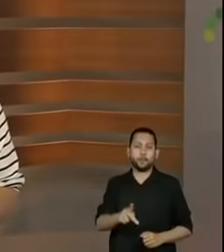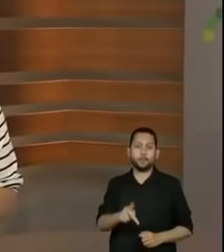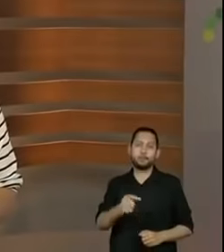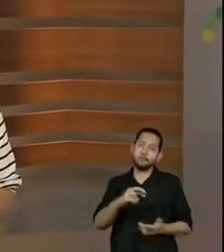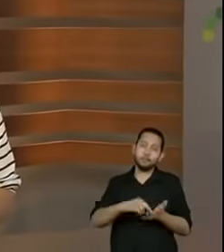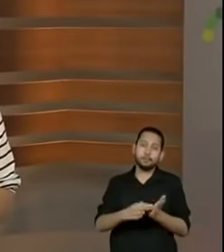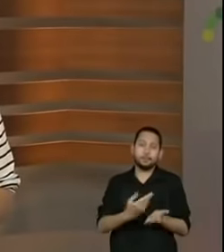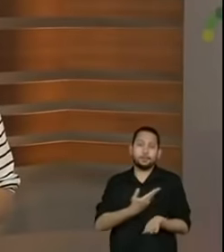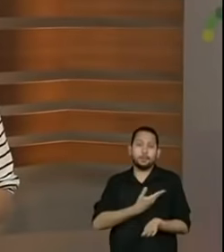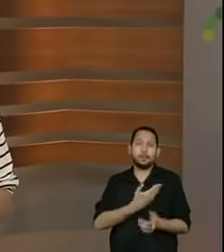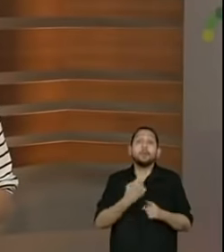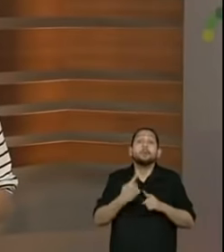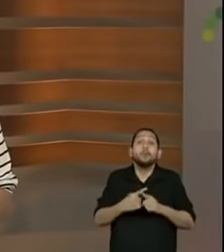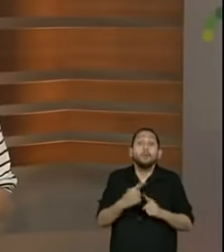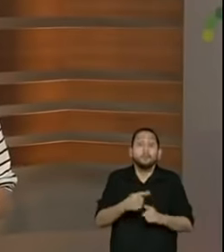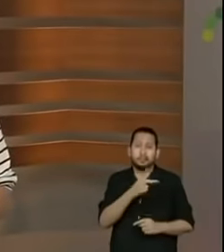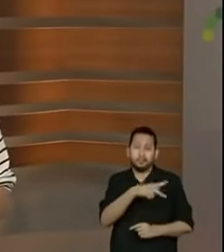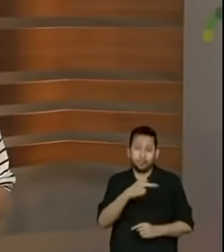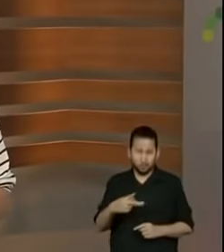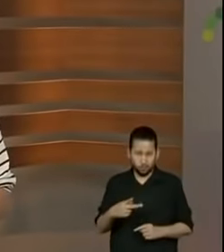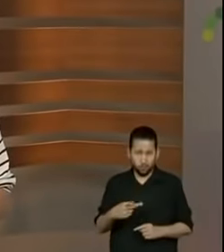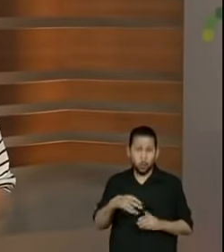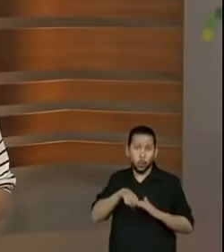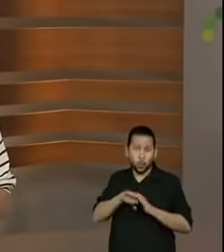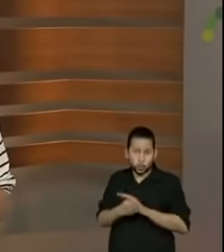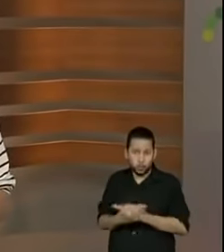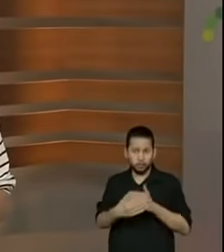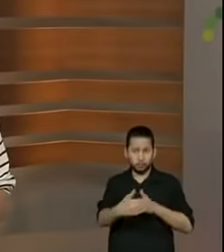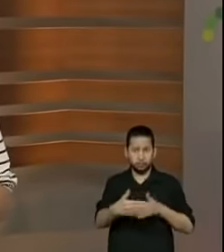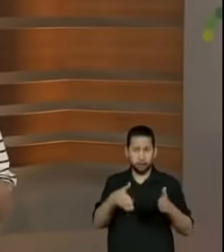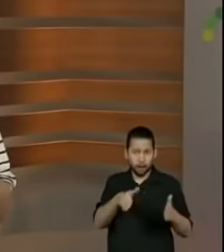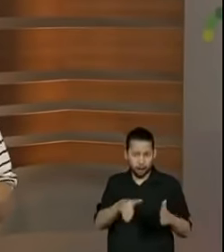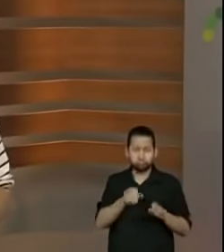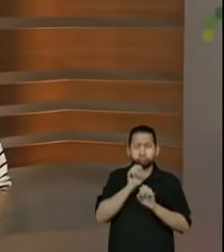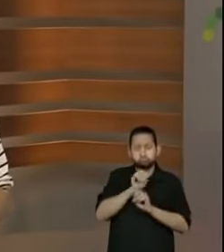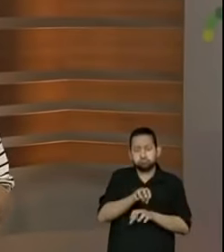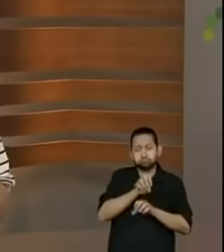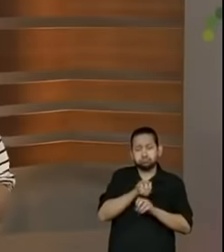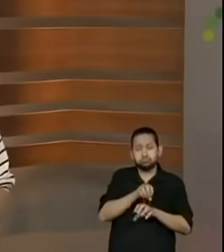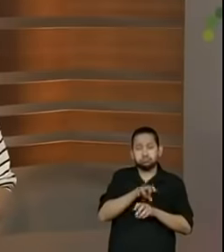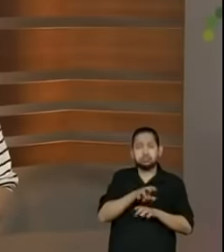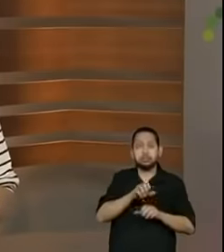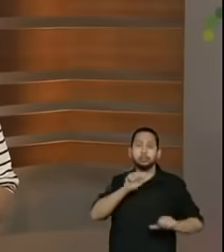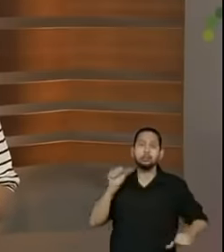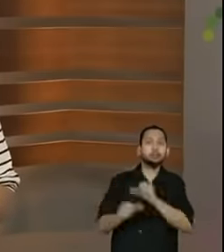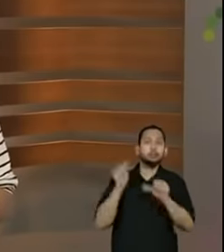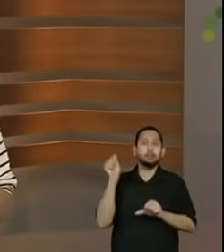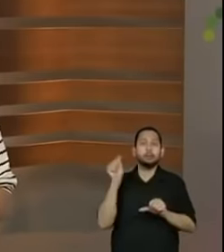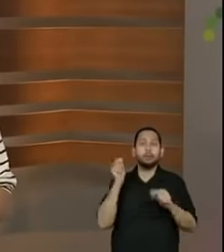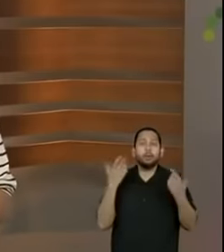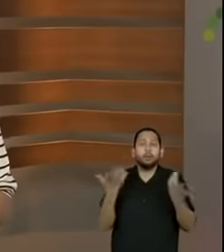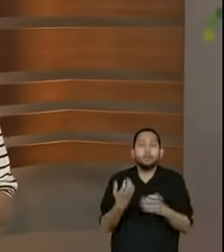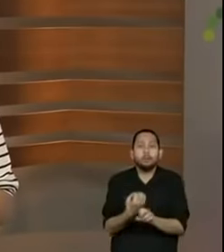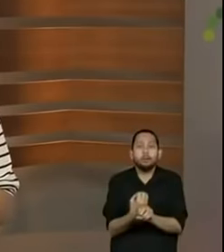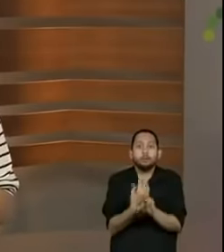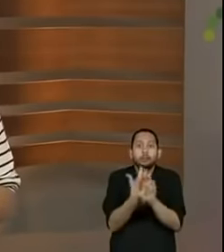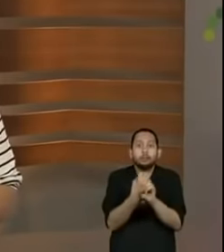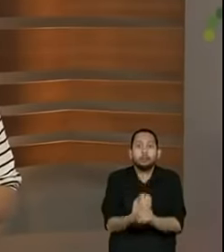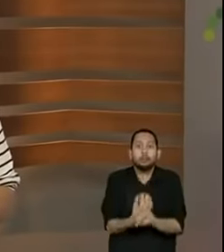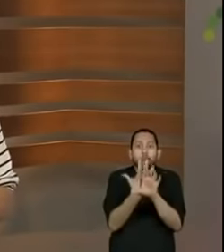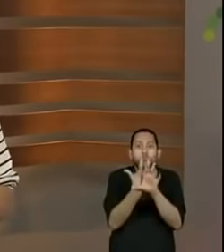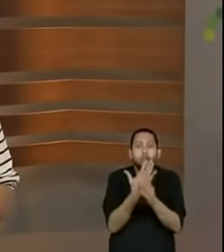se reinventando, nessa pandemia, para levar um pouquinho dos ensinamentos da educação aos nossos pequenos, aos nossos